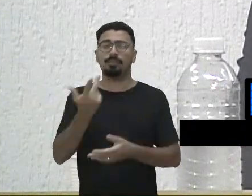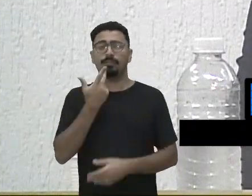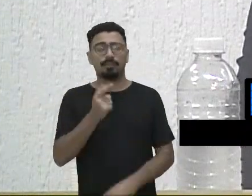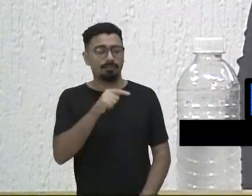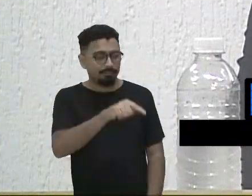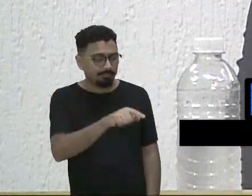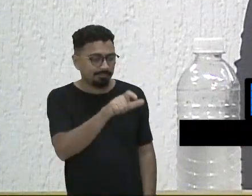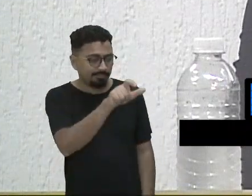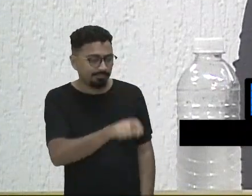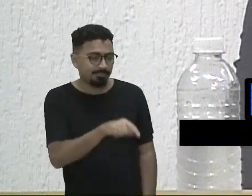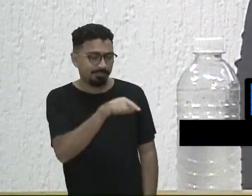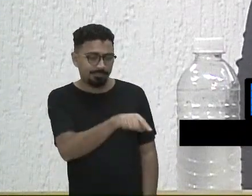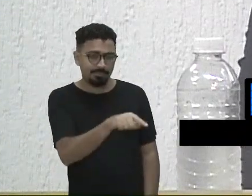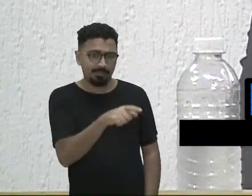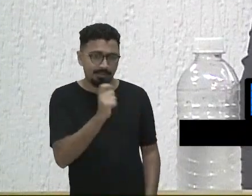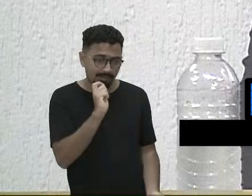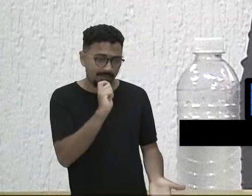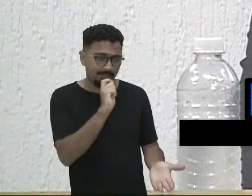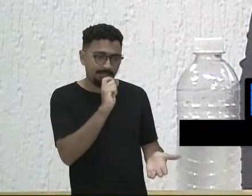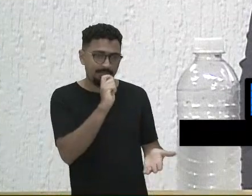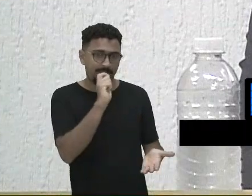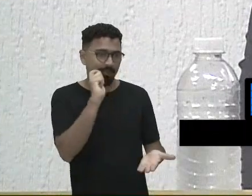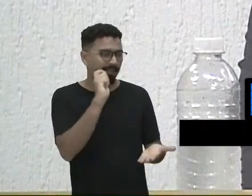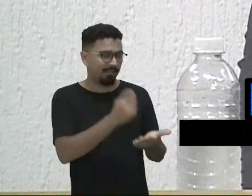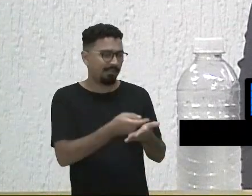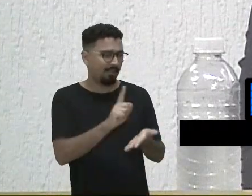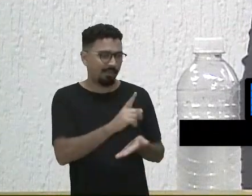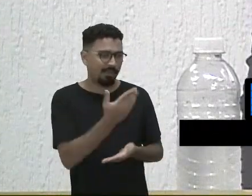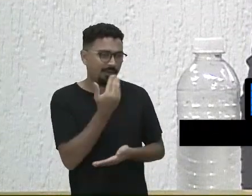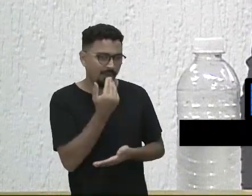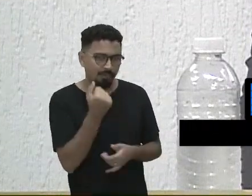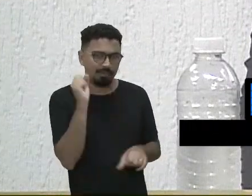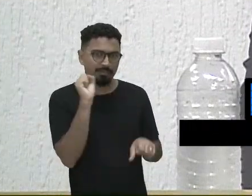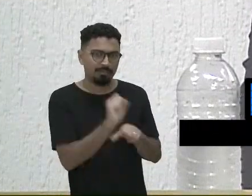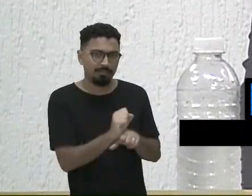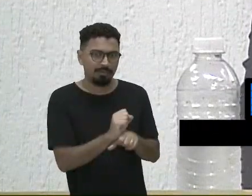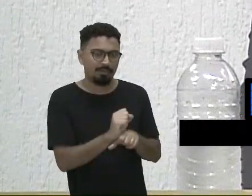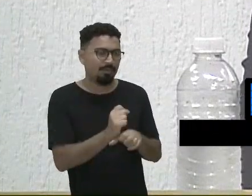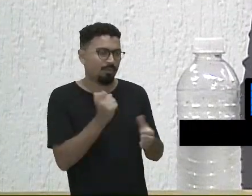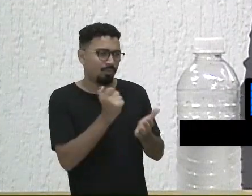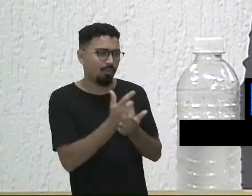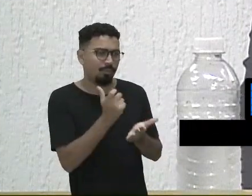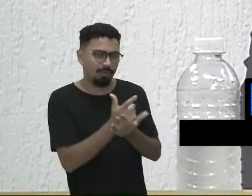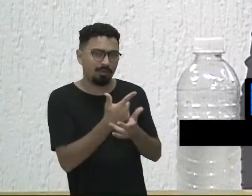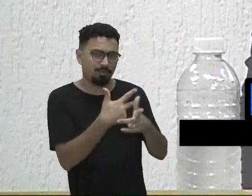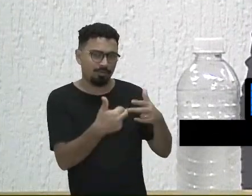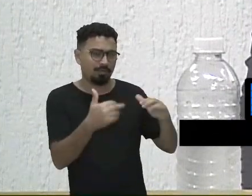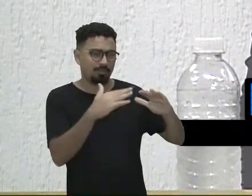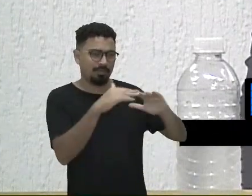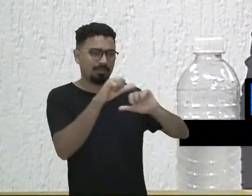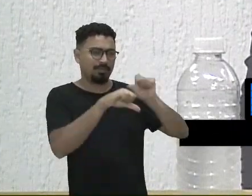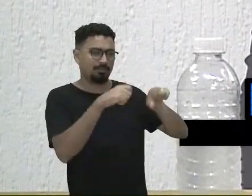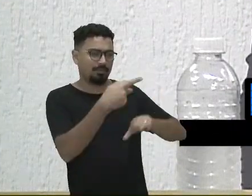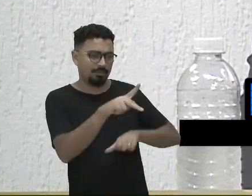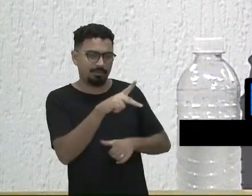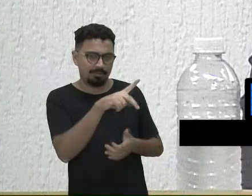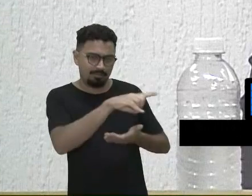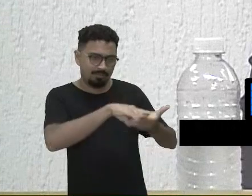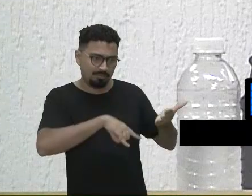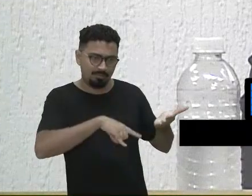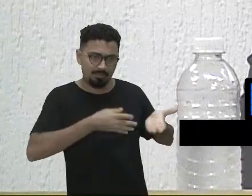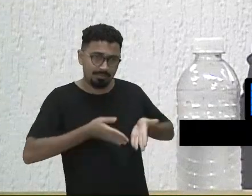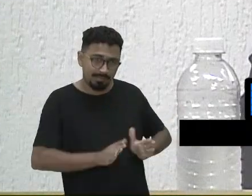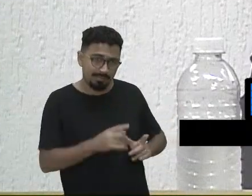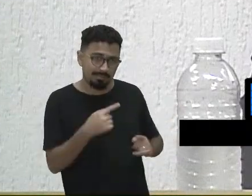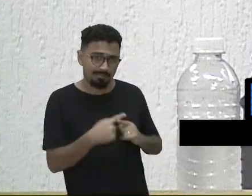pessoa, deixa de pagar a marmita no final do mês, deixa de colocar o pão na mesa e vai lá alterar seu registro, porque não é só o